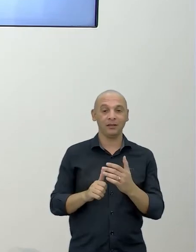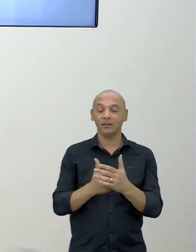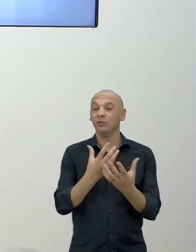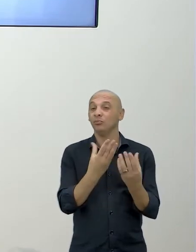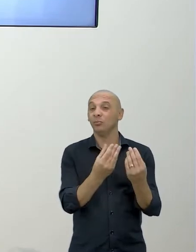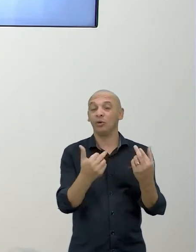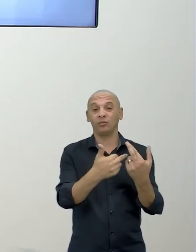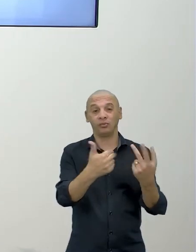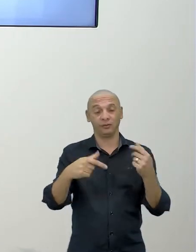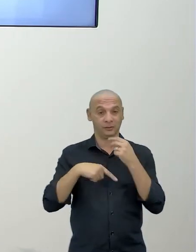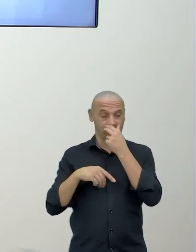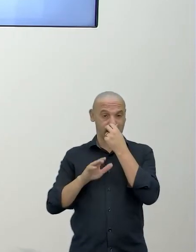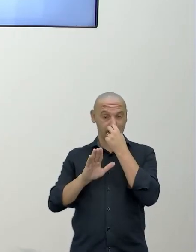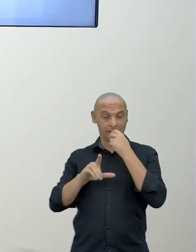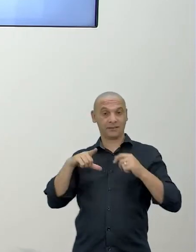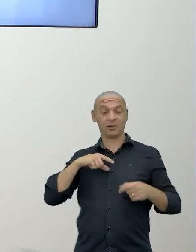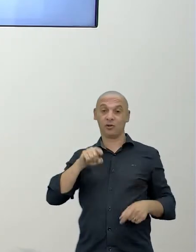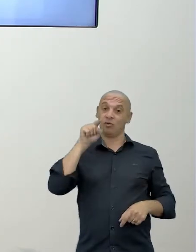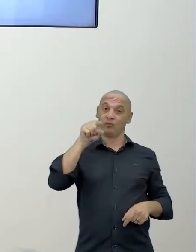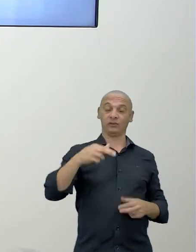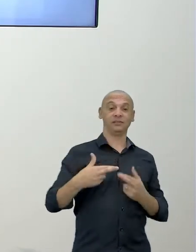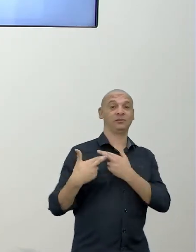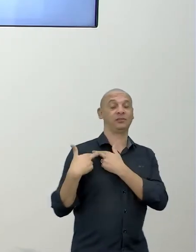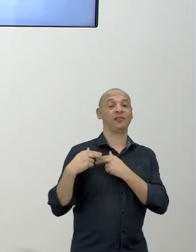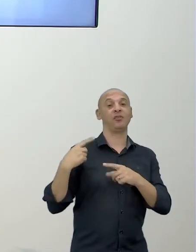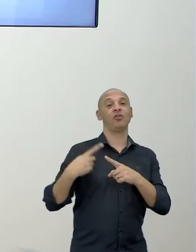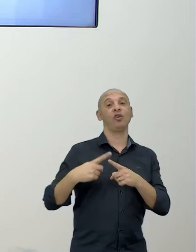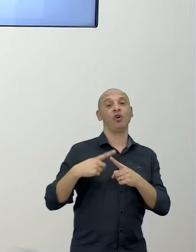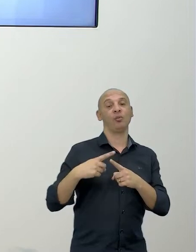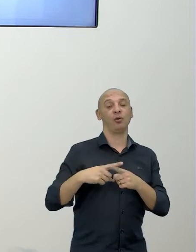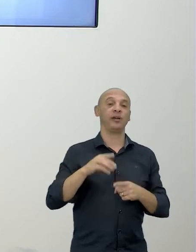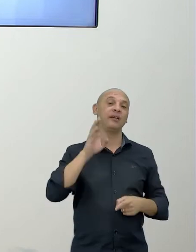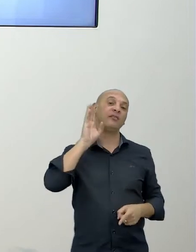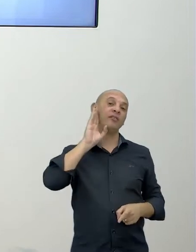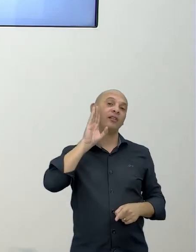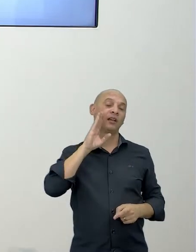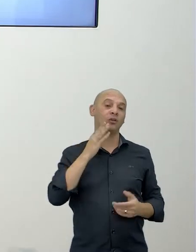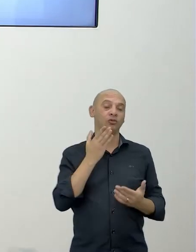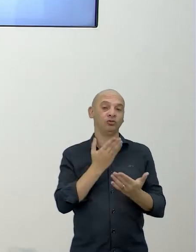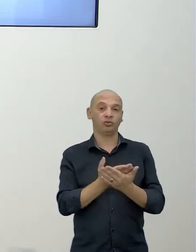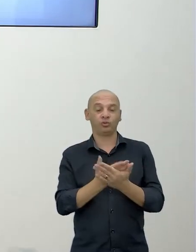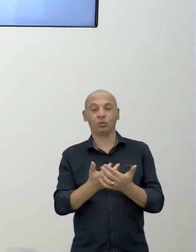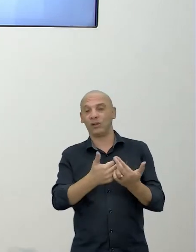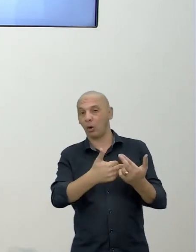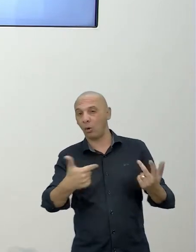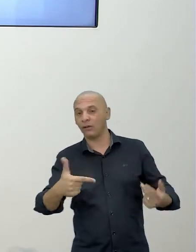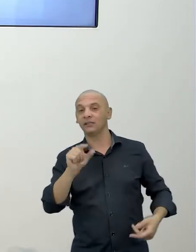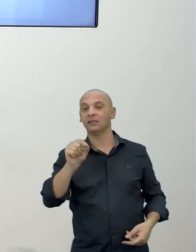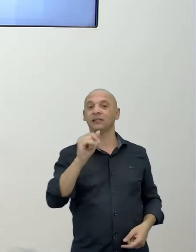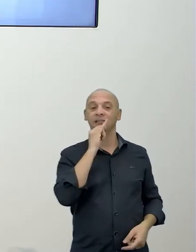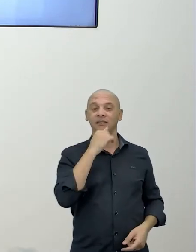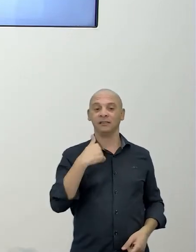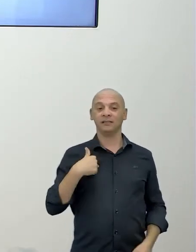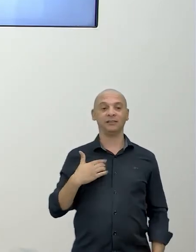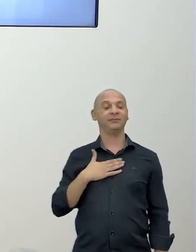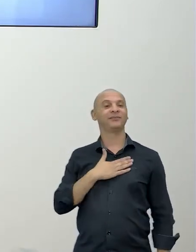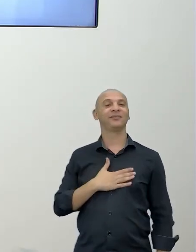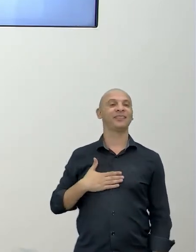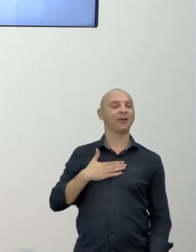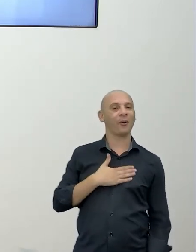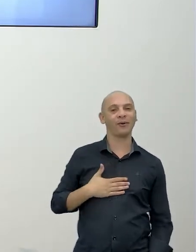uma identidade nacional de outros lugares, né? Então, a quantidade de temas é infinita, mas tem que partir de você,